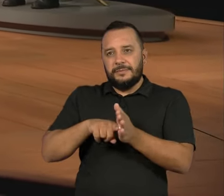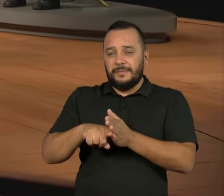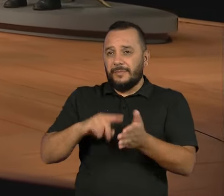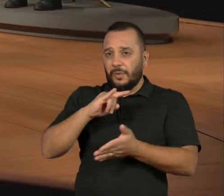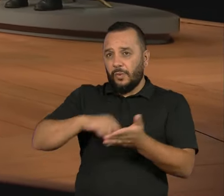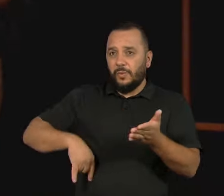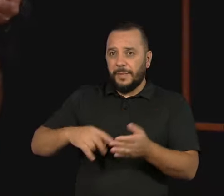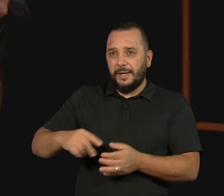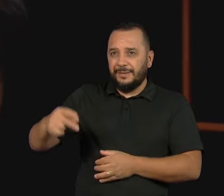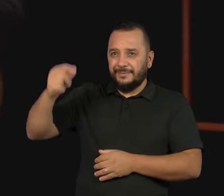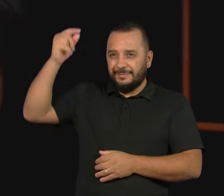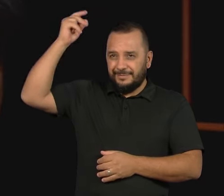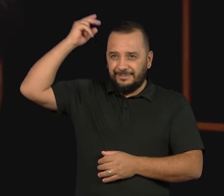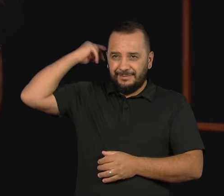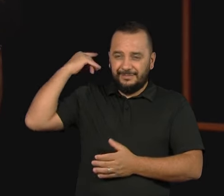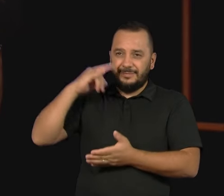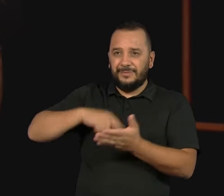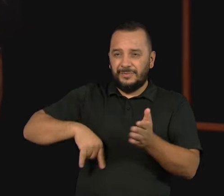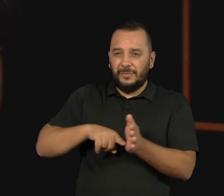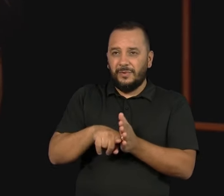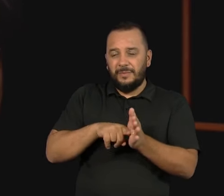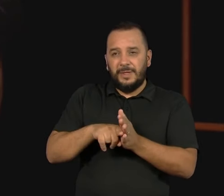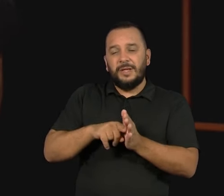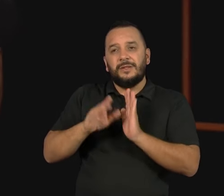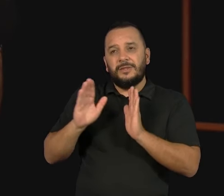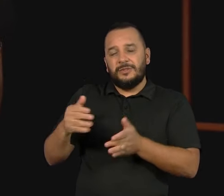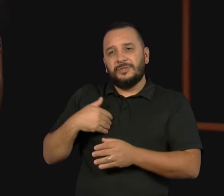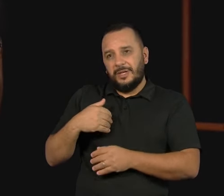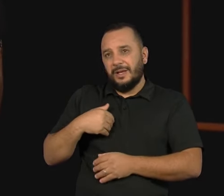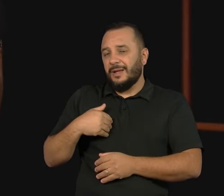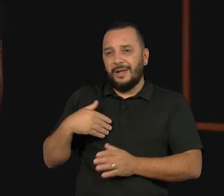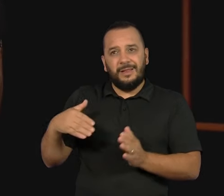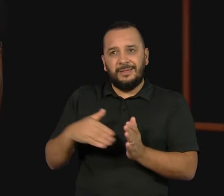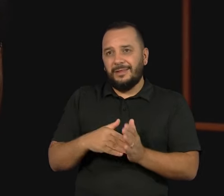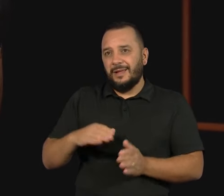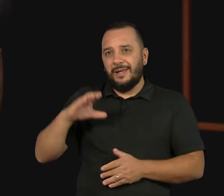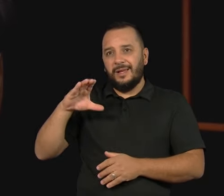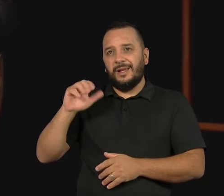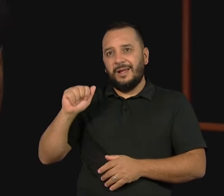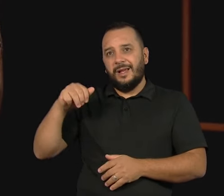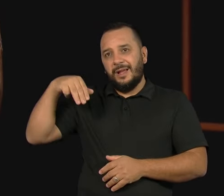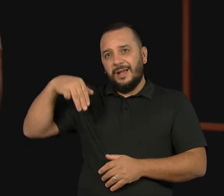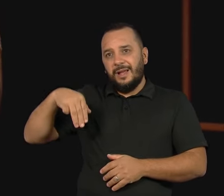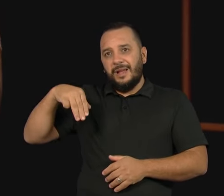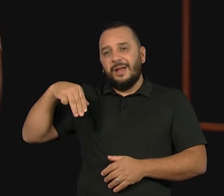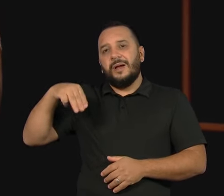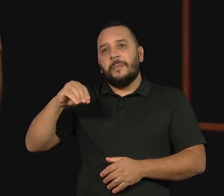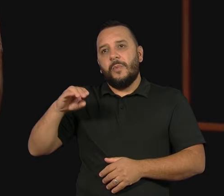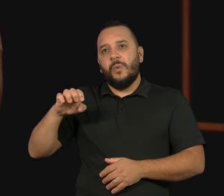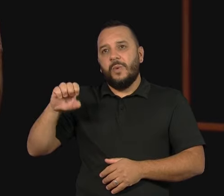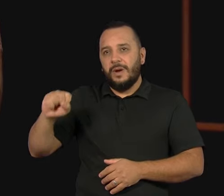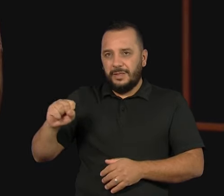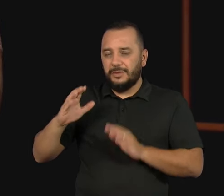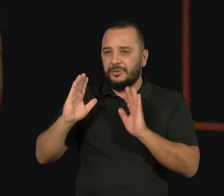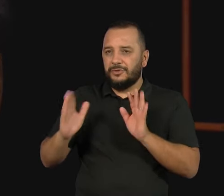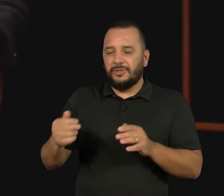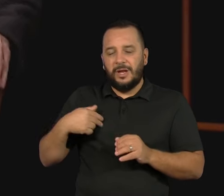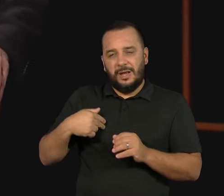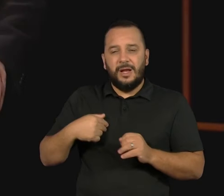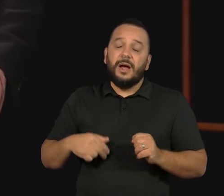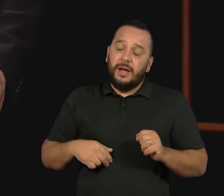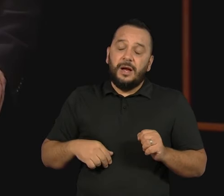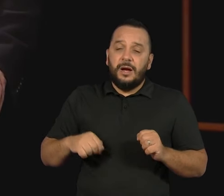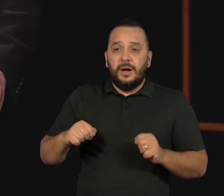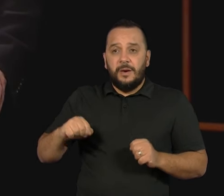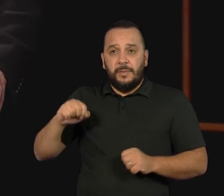época, Cadamosto até Camões, essas narrativas do encontro dos portugueses com africanos, nos